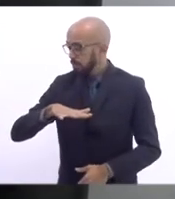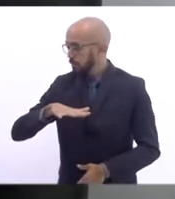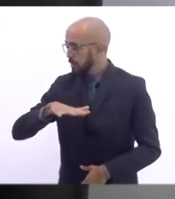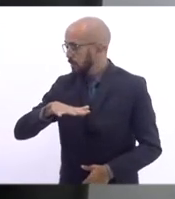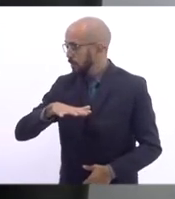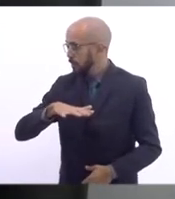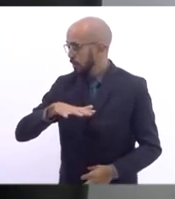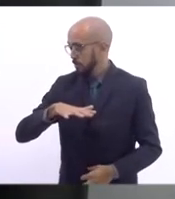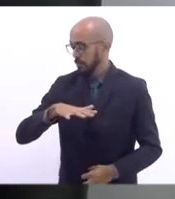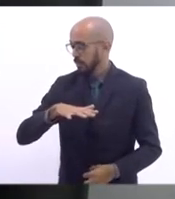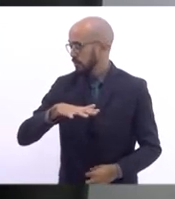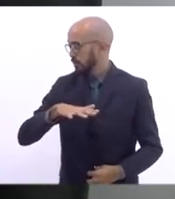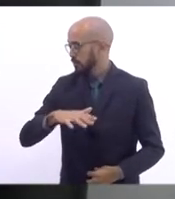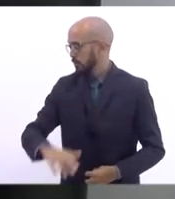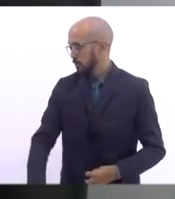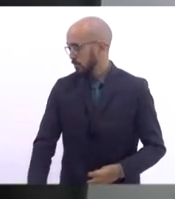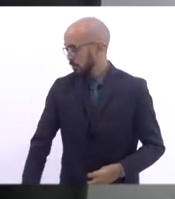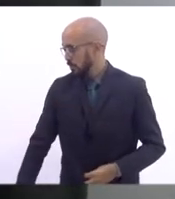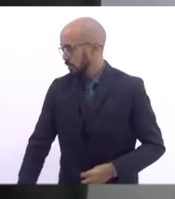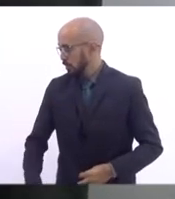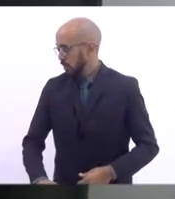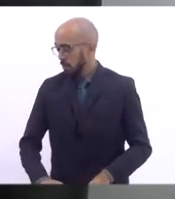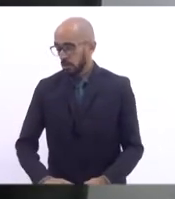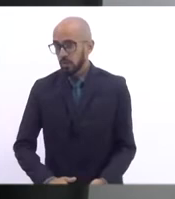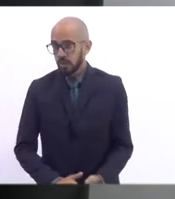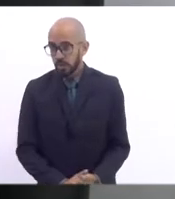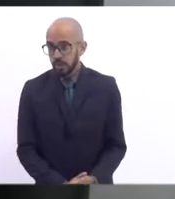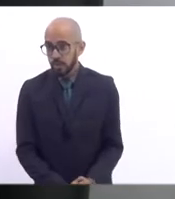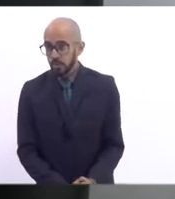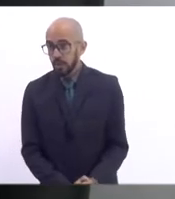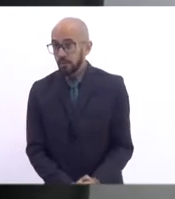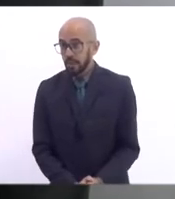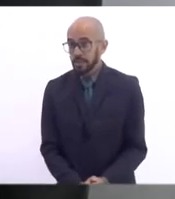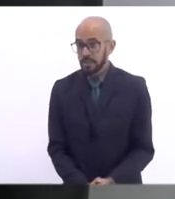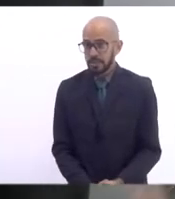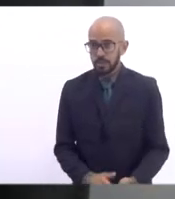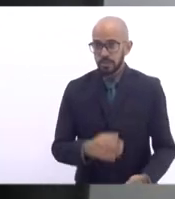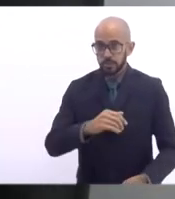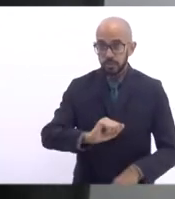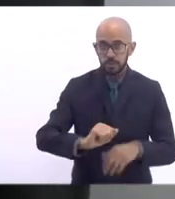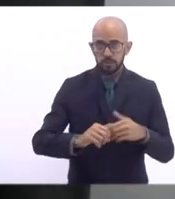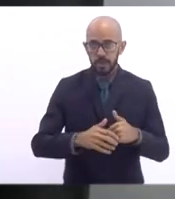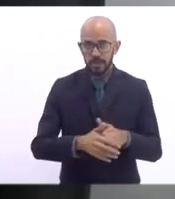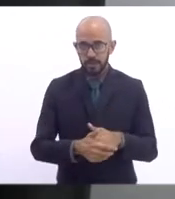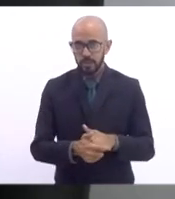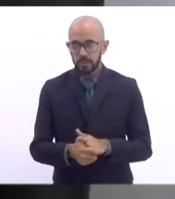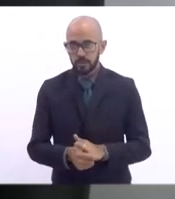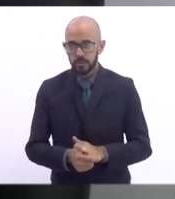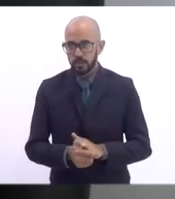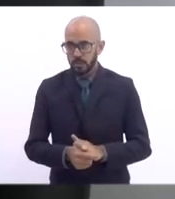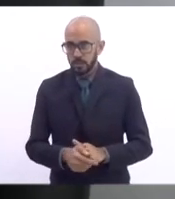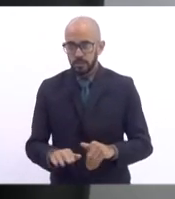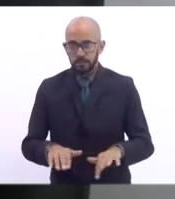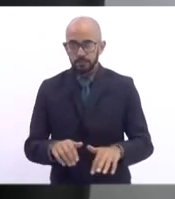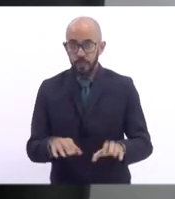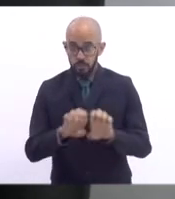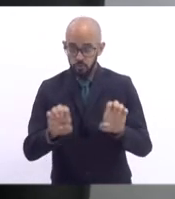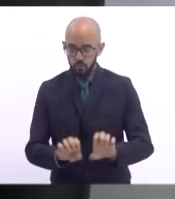gente tem que fazer isso certeza porque se você examina a estrutura do estado